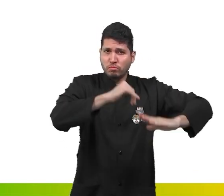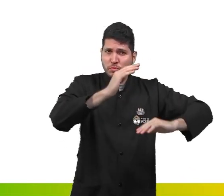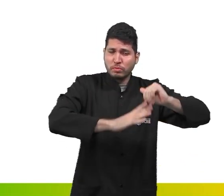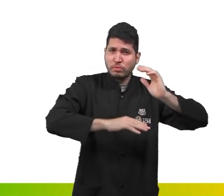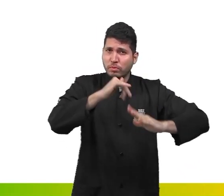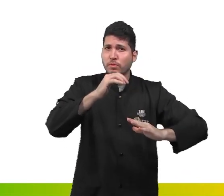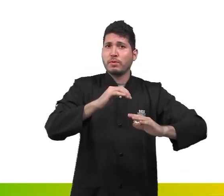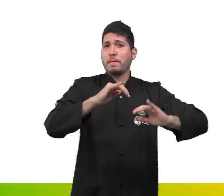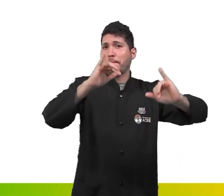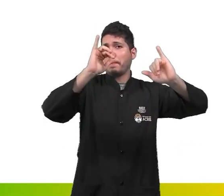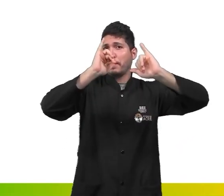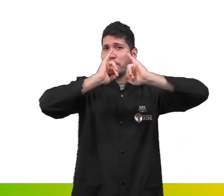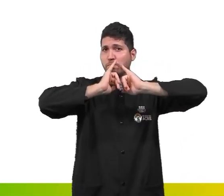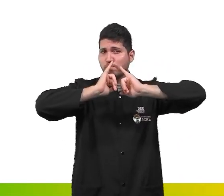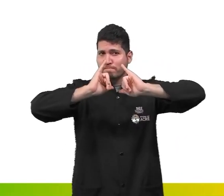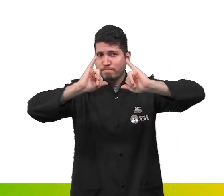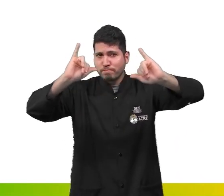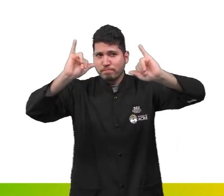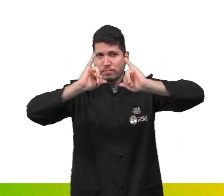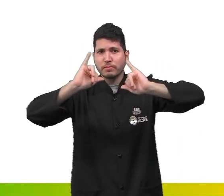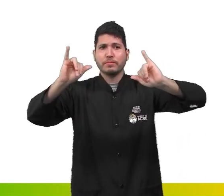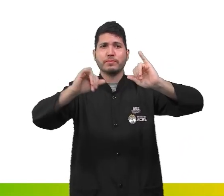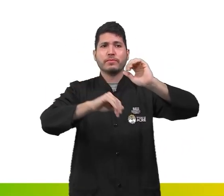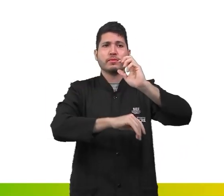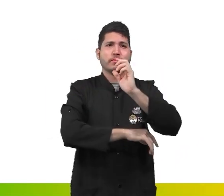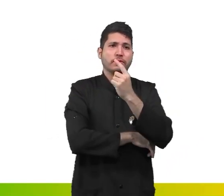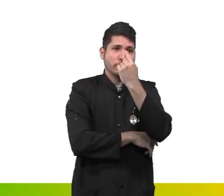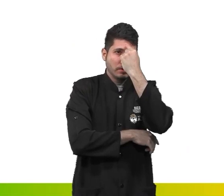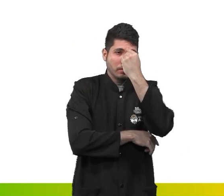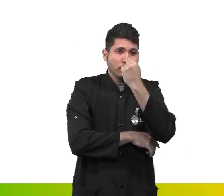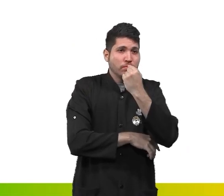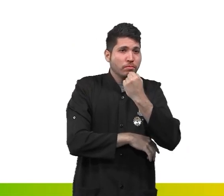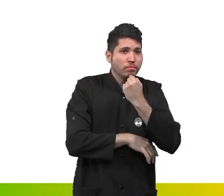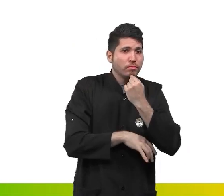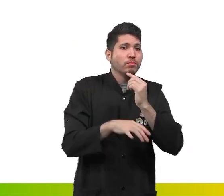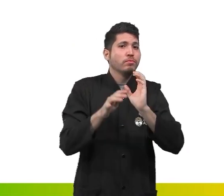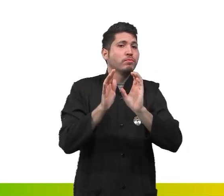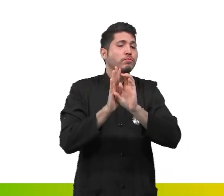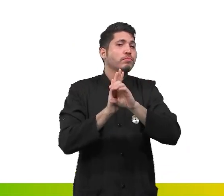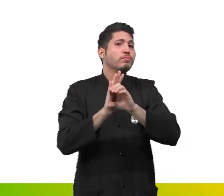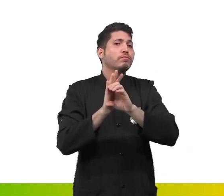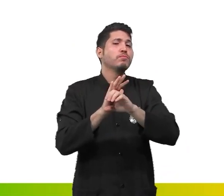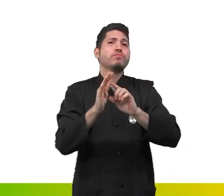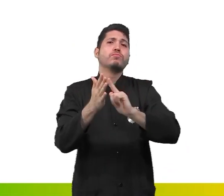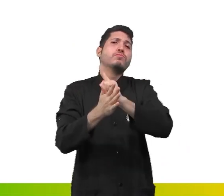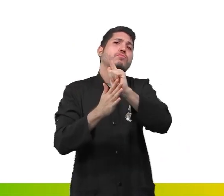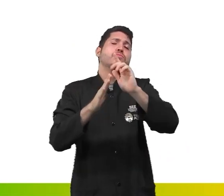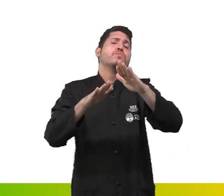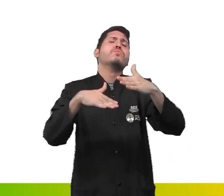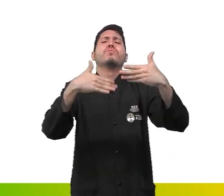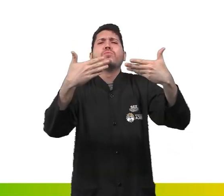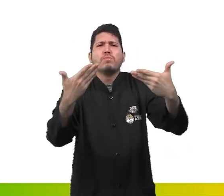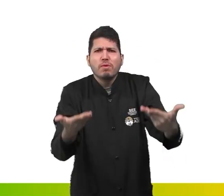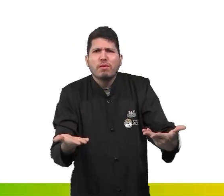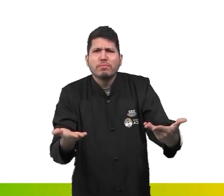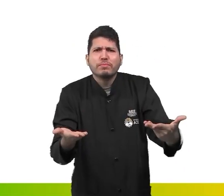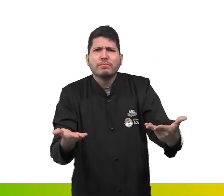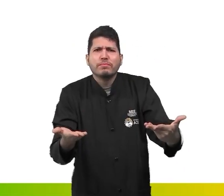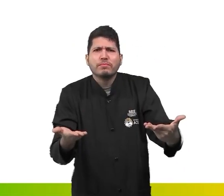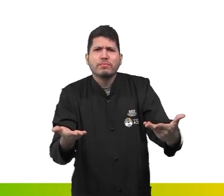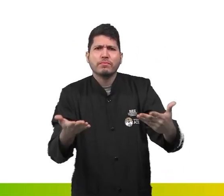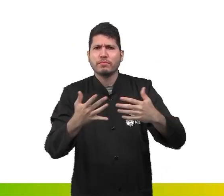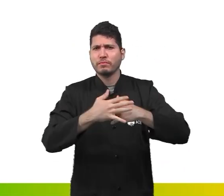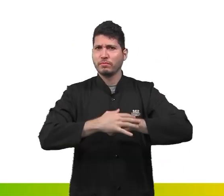a informação do gênero, né, galera? E a imagem. Né? E aí, qual o gênero em